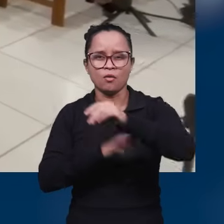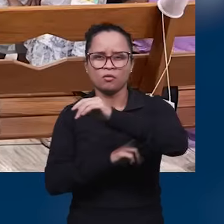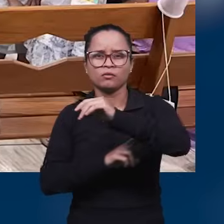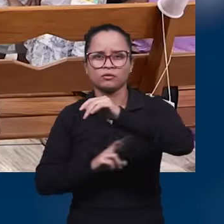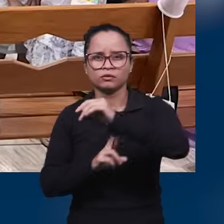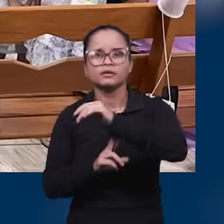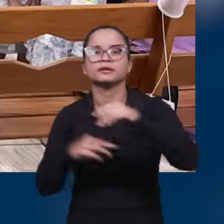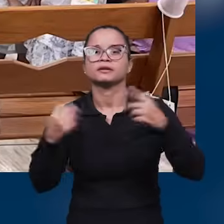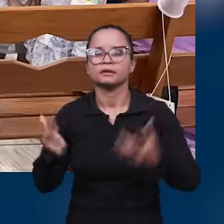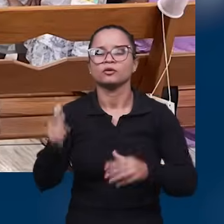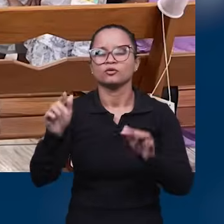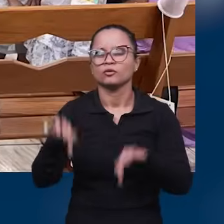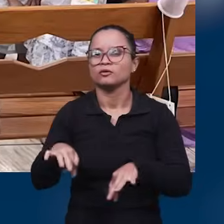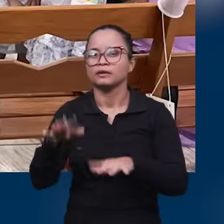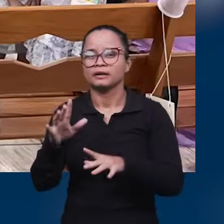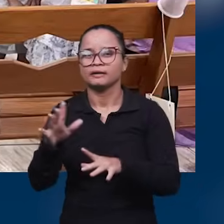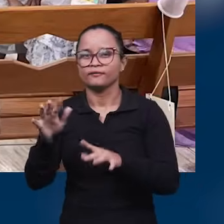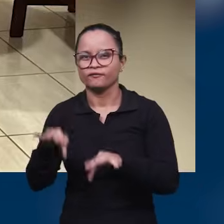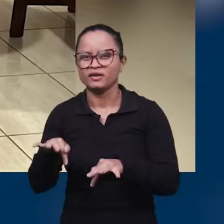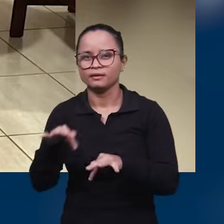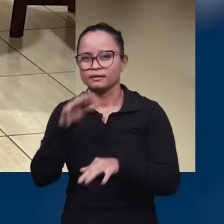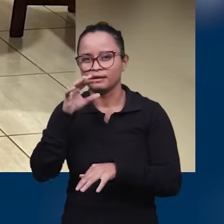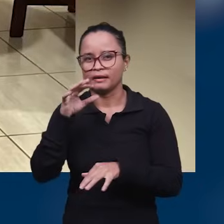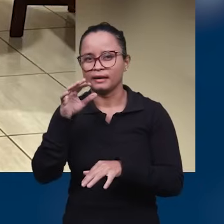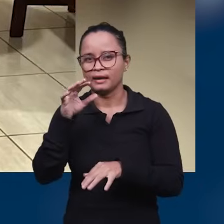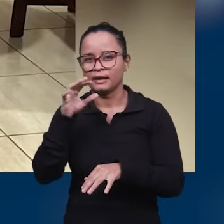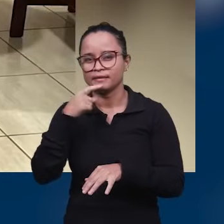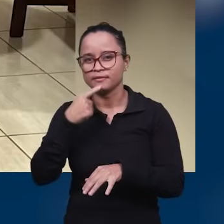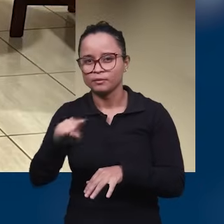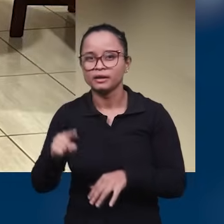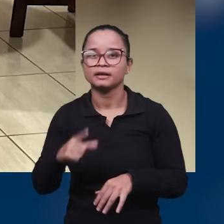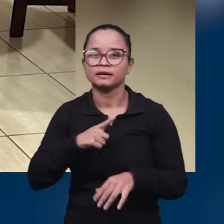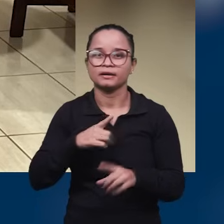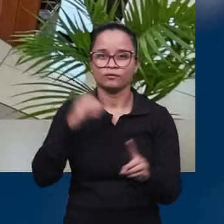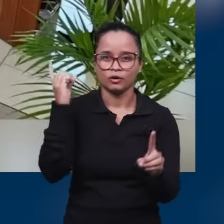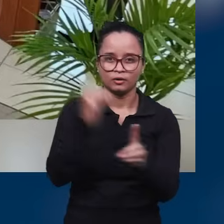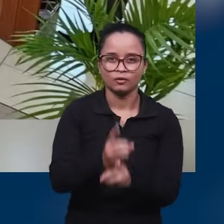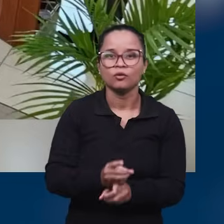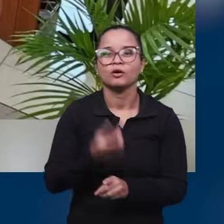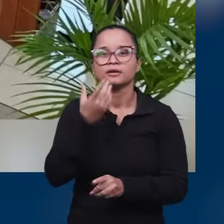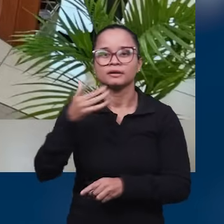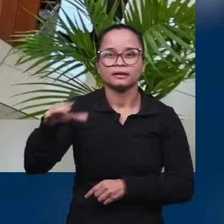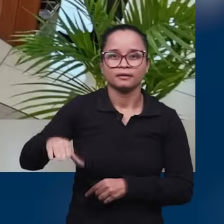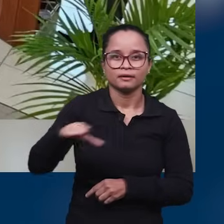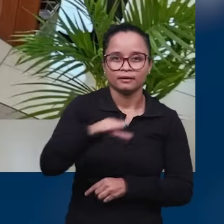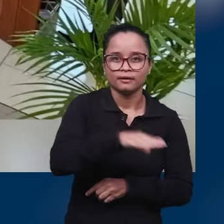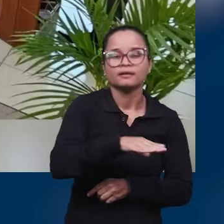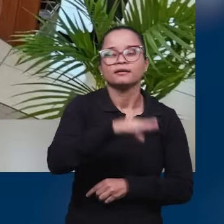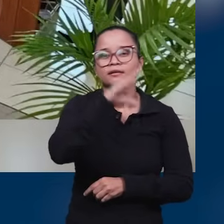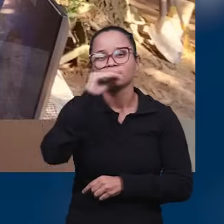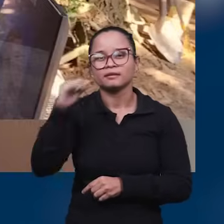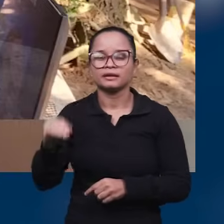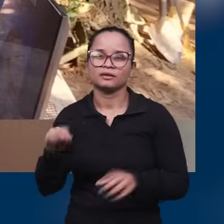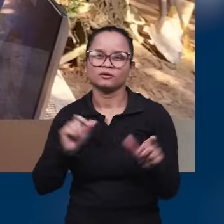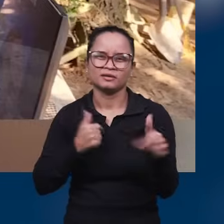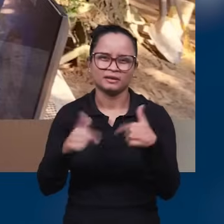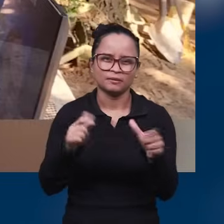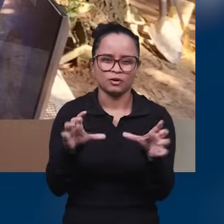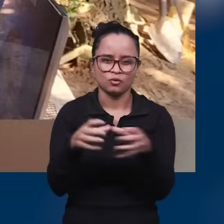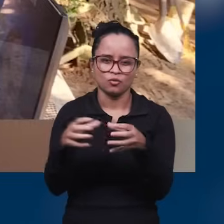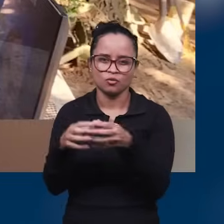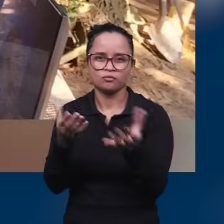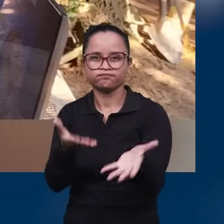crianças, intermediários, adolescentes. Foram feito um trabalho nas praças, convites foram feitos e nós tivemos as reuniões feitas nas igrejas. Tivemos um